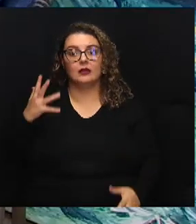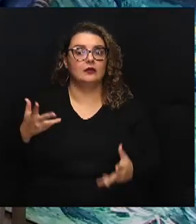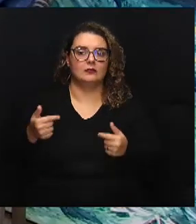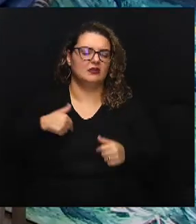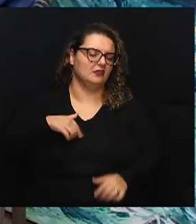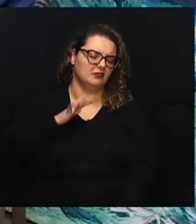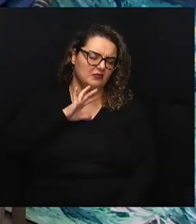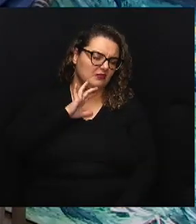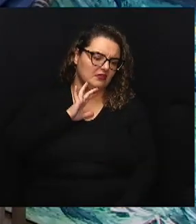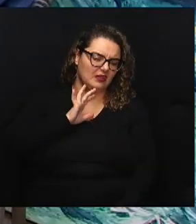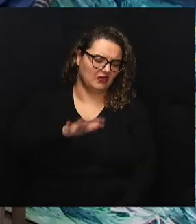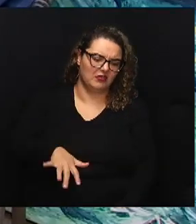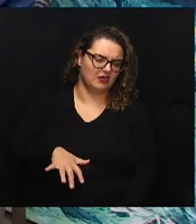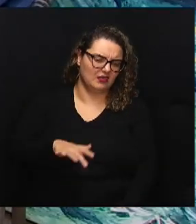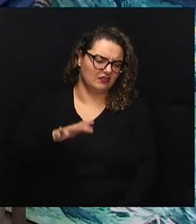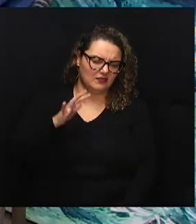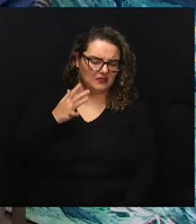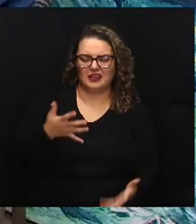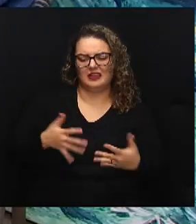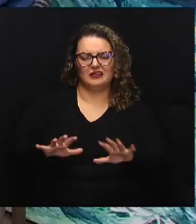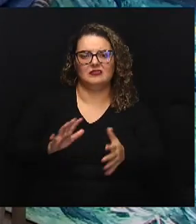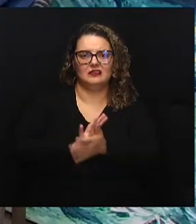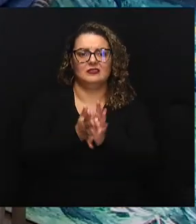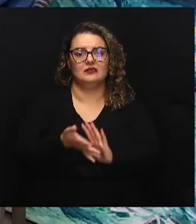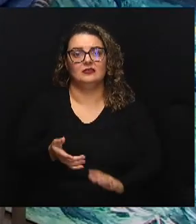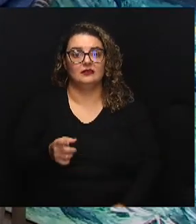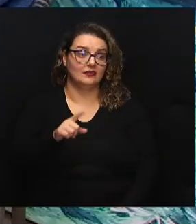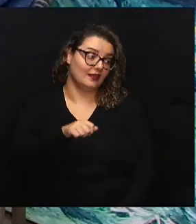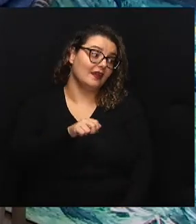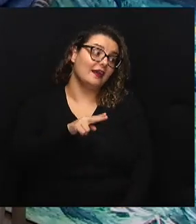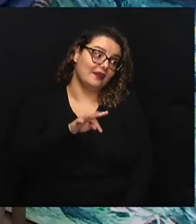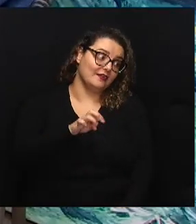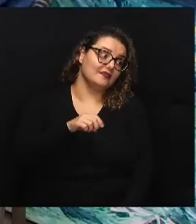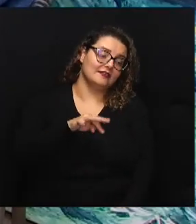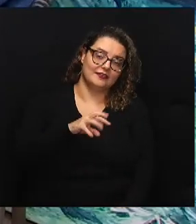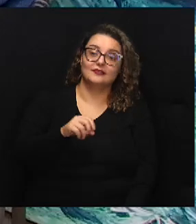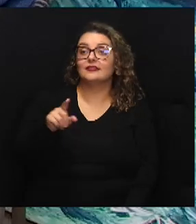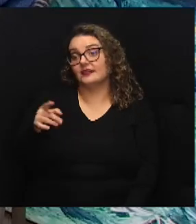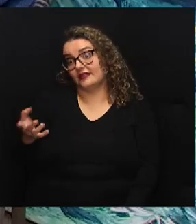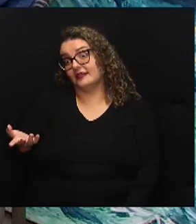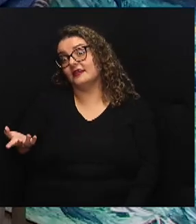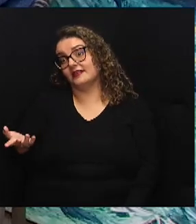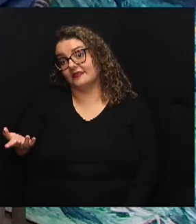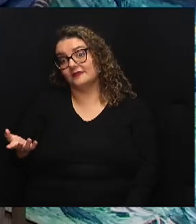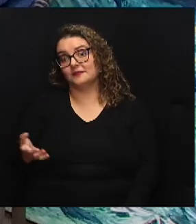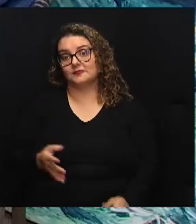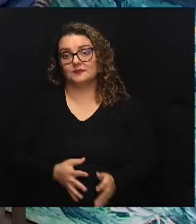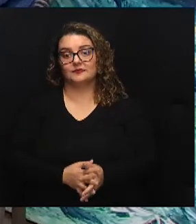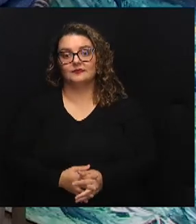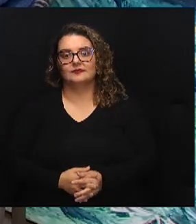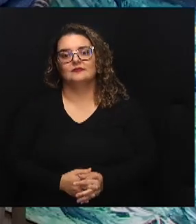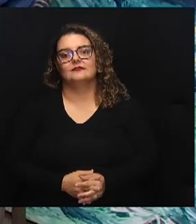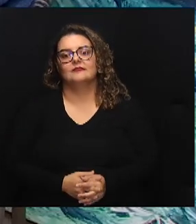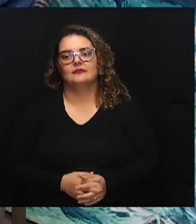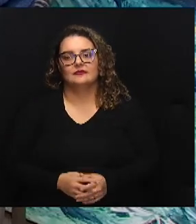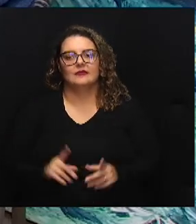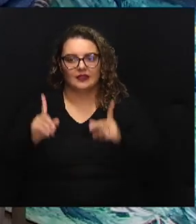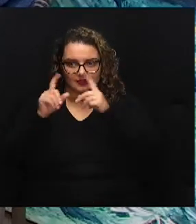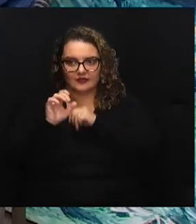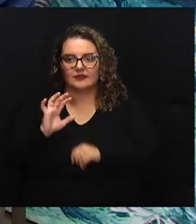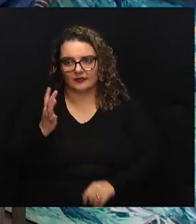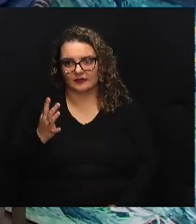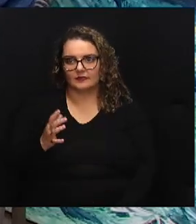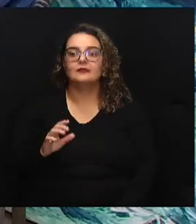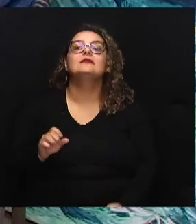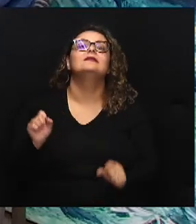eu destruo. Então, é autêntico, né? Então. Agora, é muito raro acontecer isso, mas